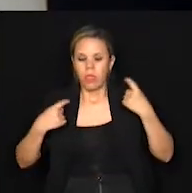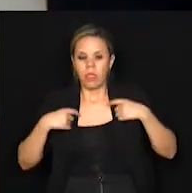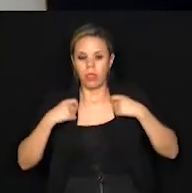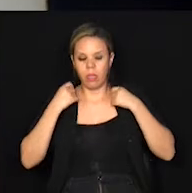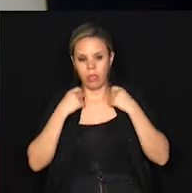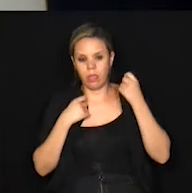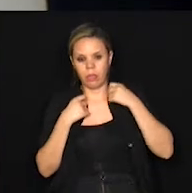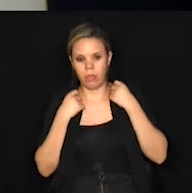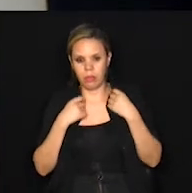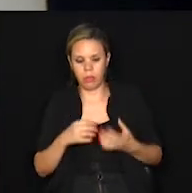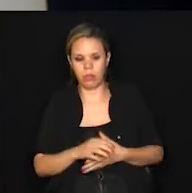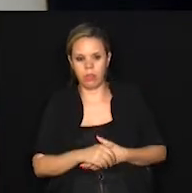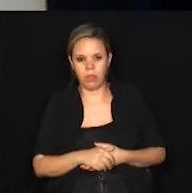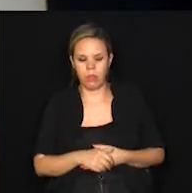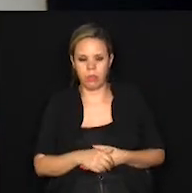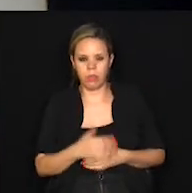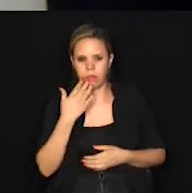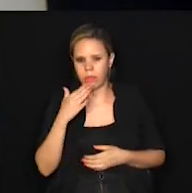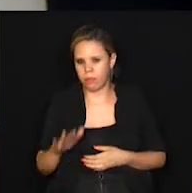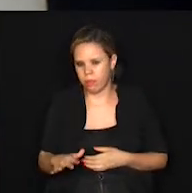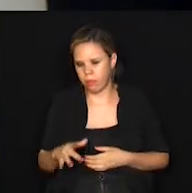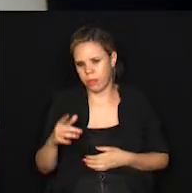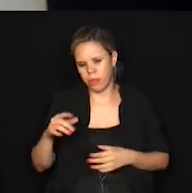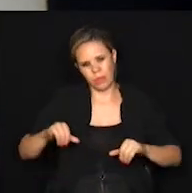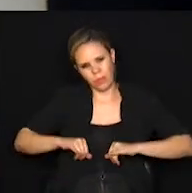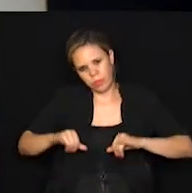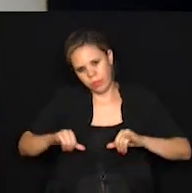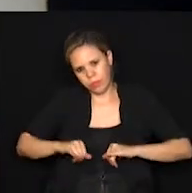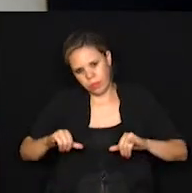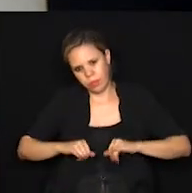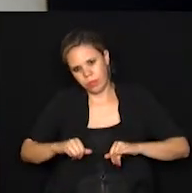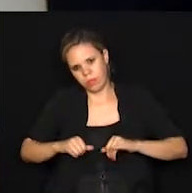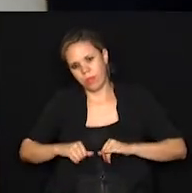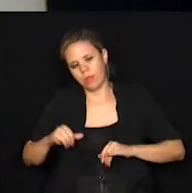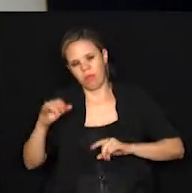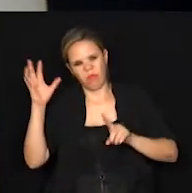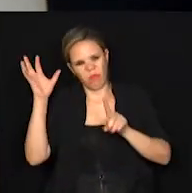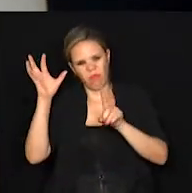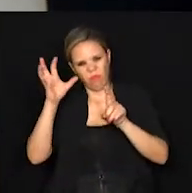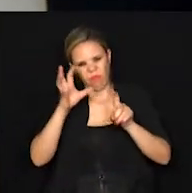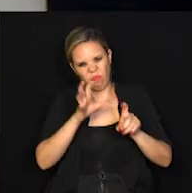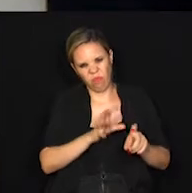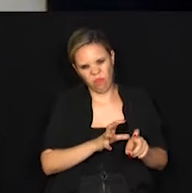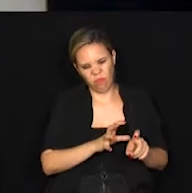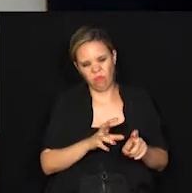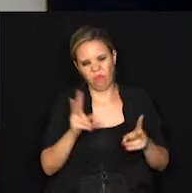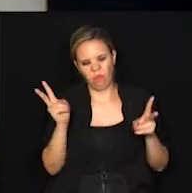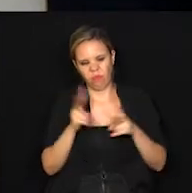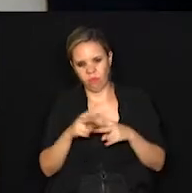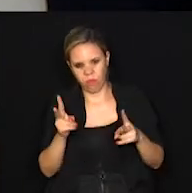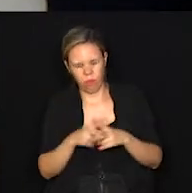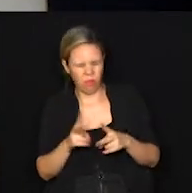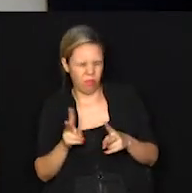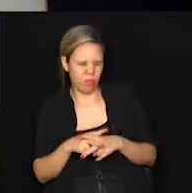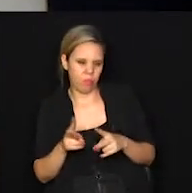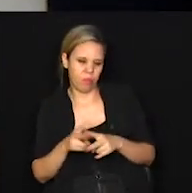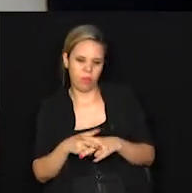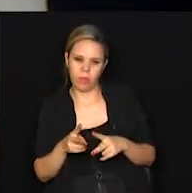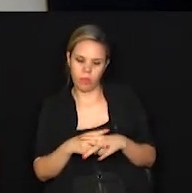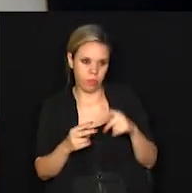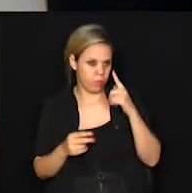possível retorno, a prefeitura vai garantir, né, os equipamentos de segurança, álcool em gel